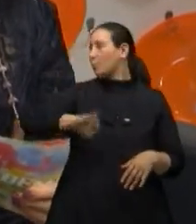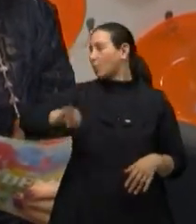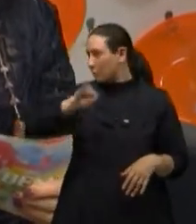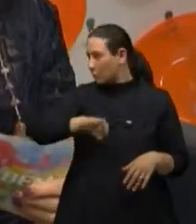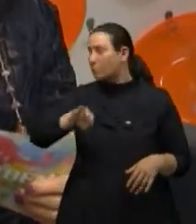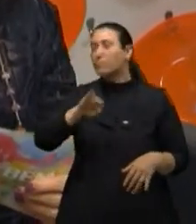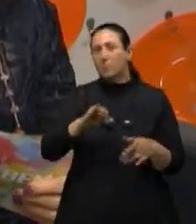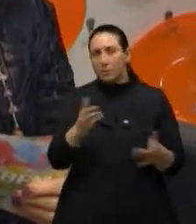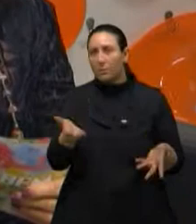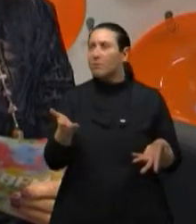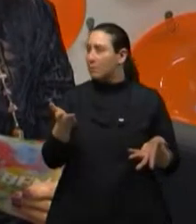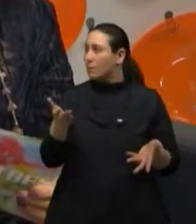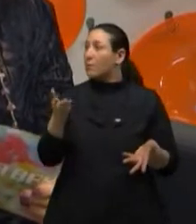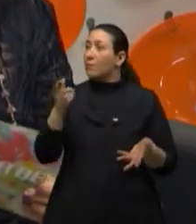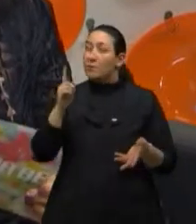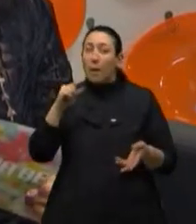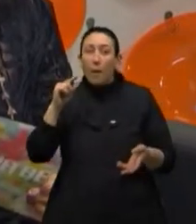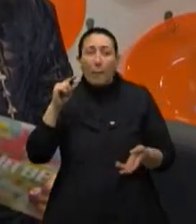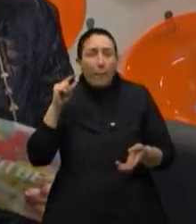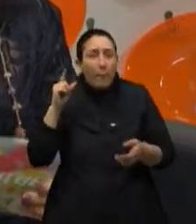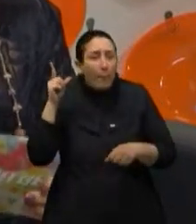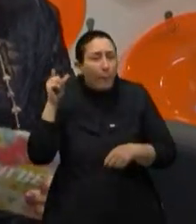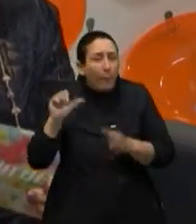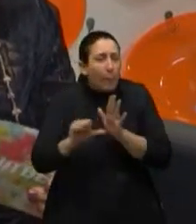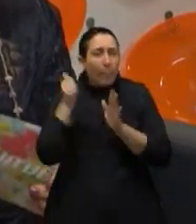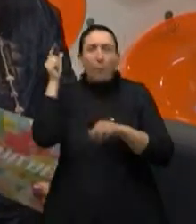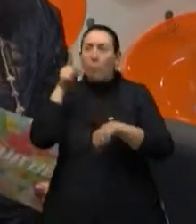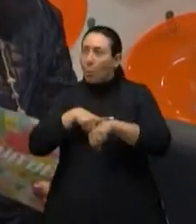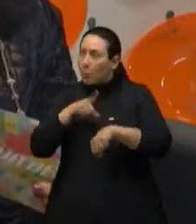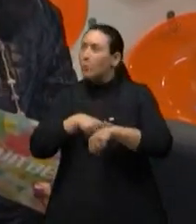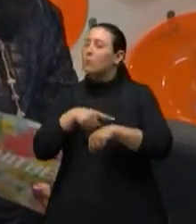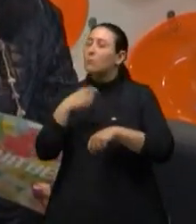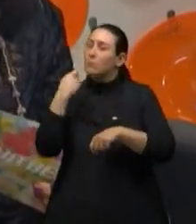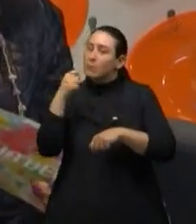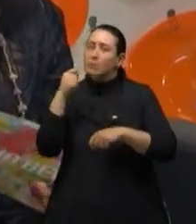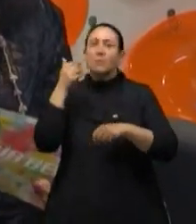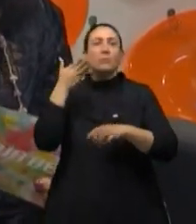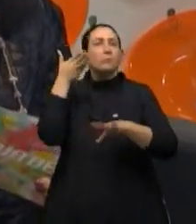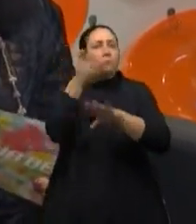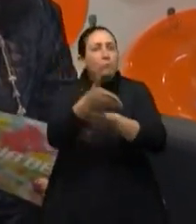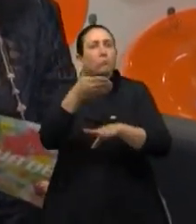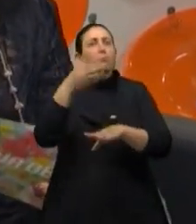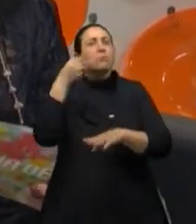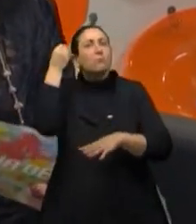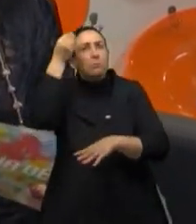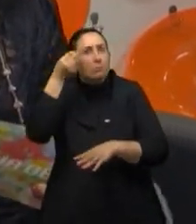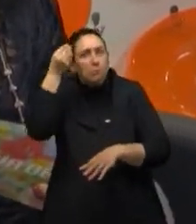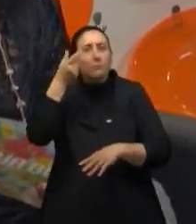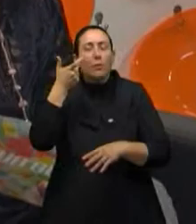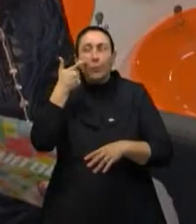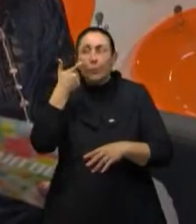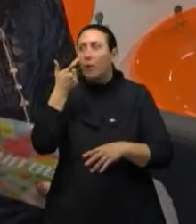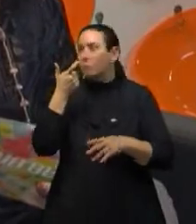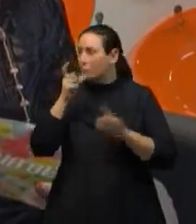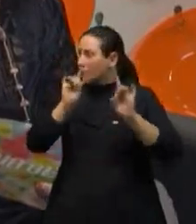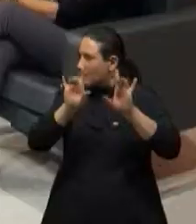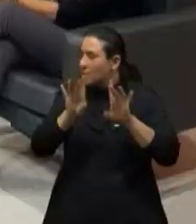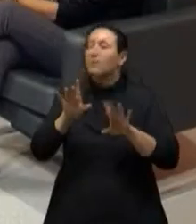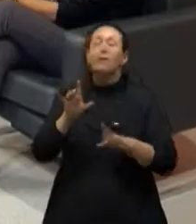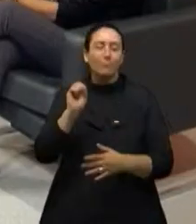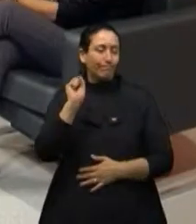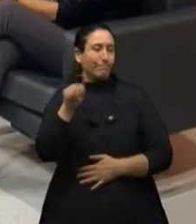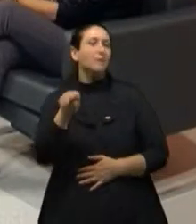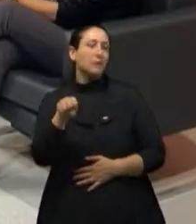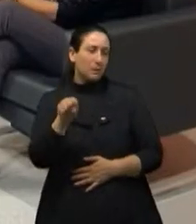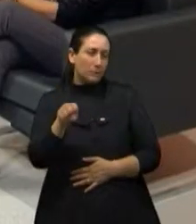tudo no primeiro sinal procurar uma pessoa um especialista para fazer essa avaliação é importante